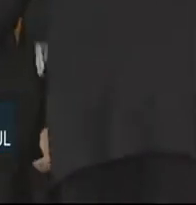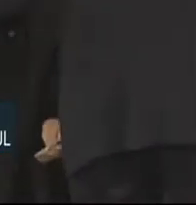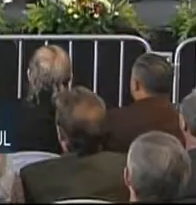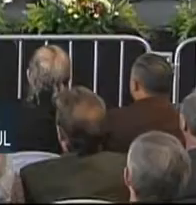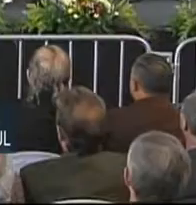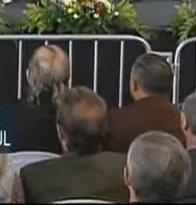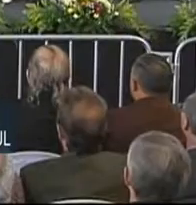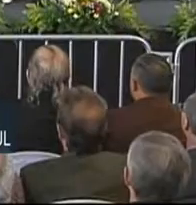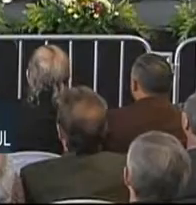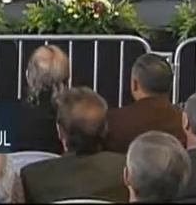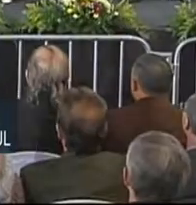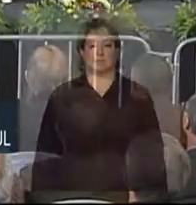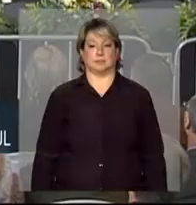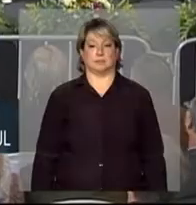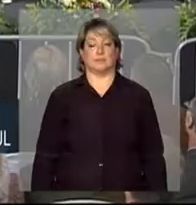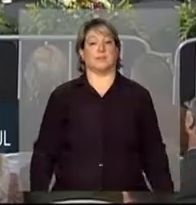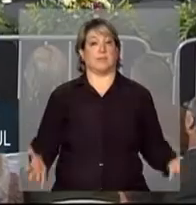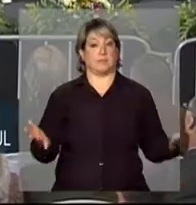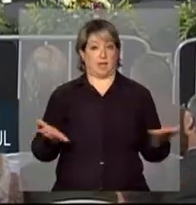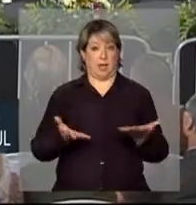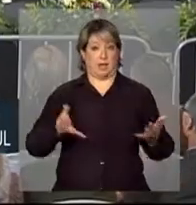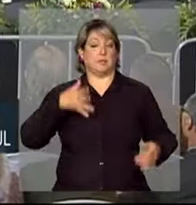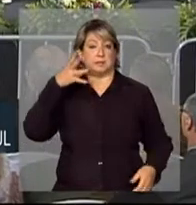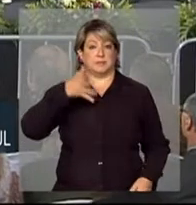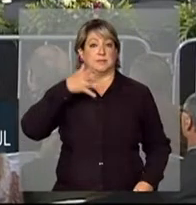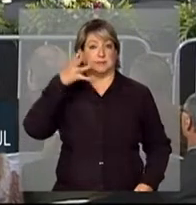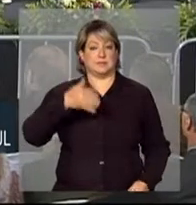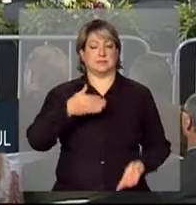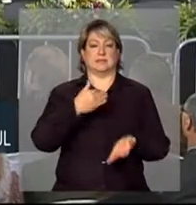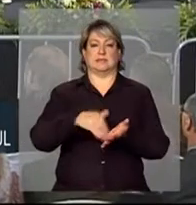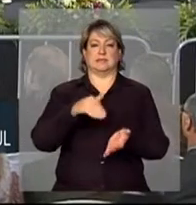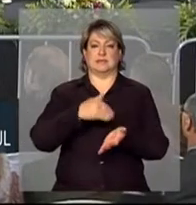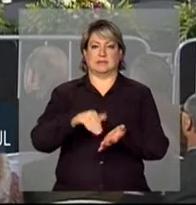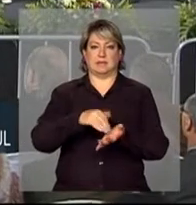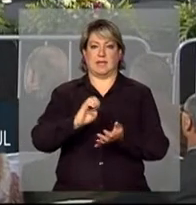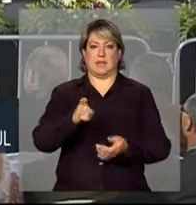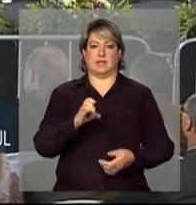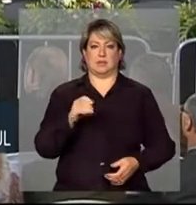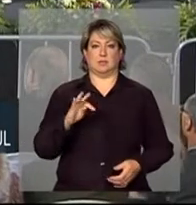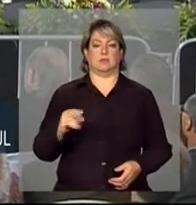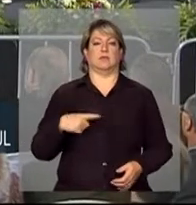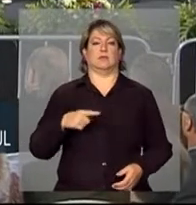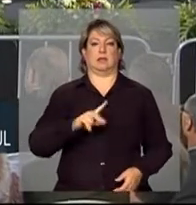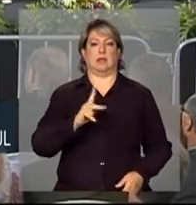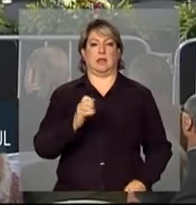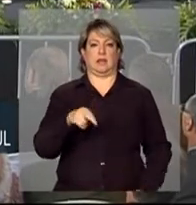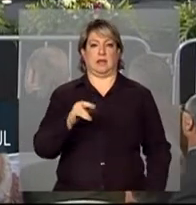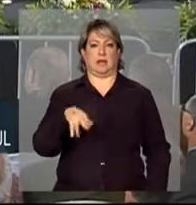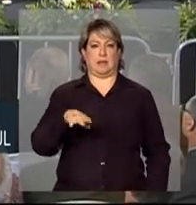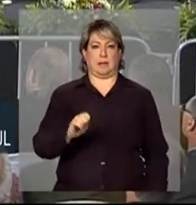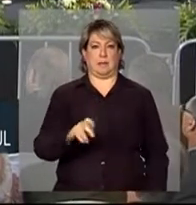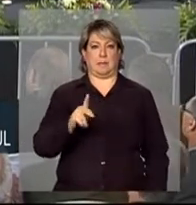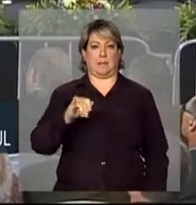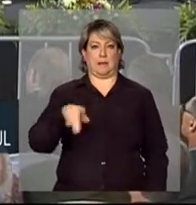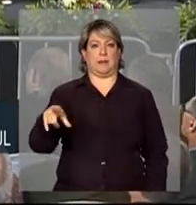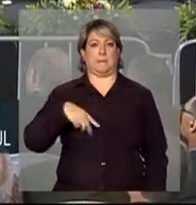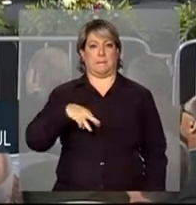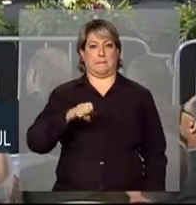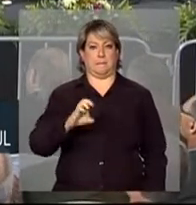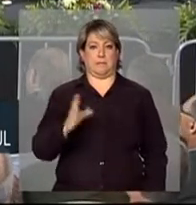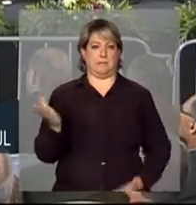Neste momento, fará uso da palavra o secretário-executivo do Ministério da Educação, Henrique Paim.